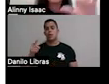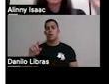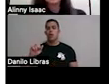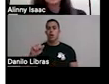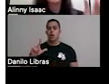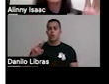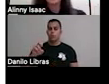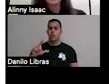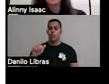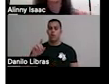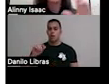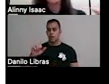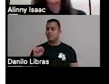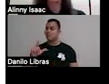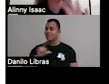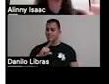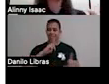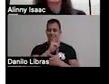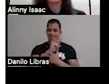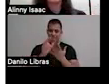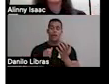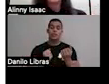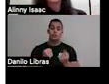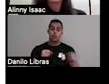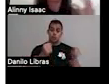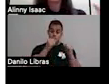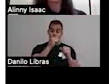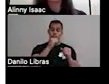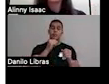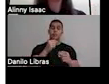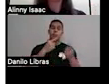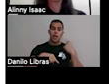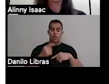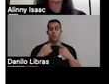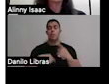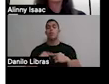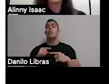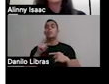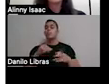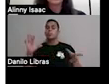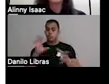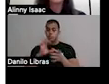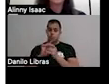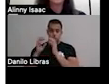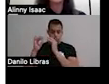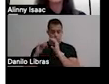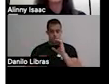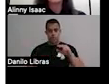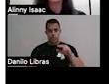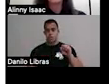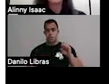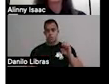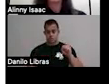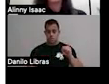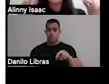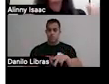de estresses, né, celulares, metabólicos, homeostáticos, ativam quinases específicas, e essas quinases específicas